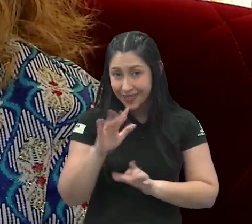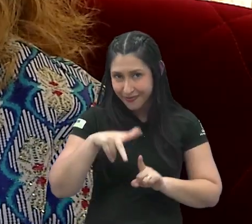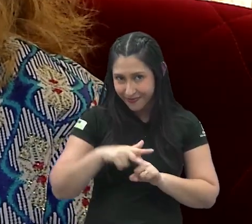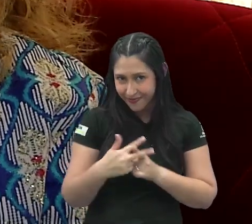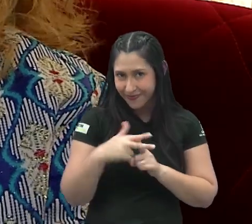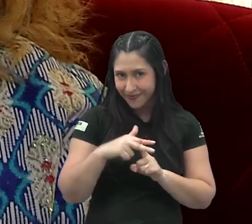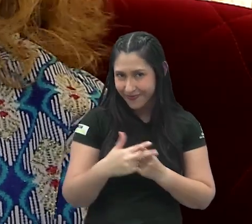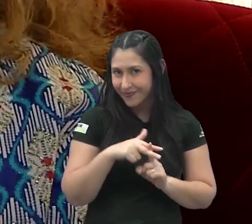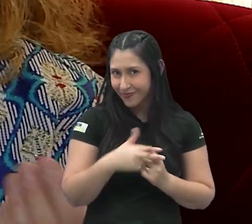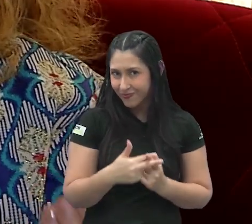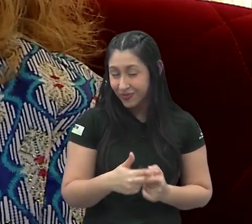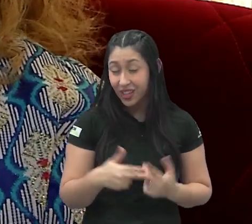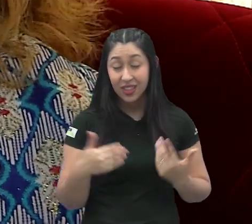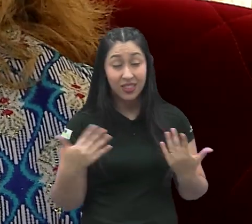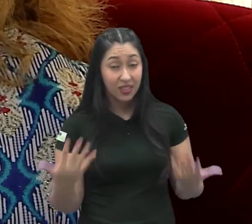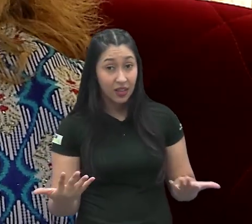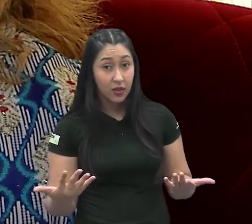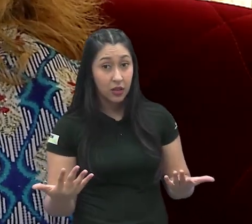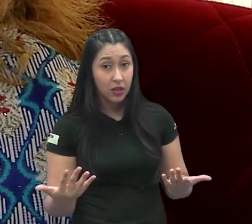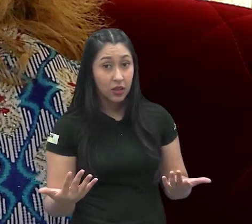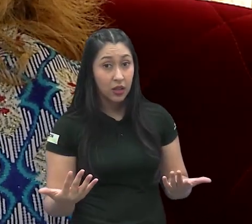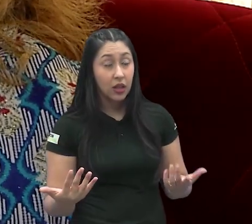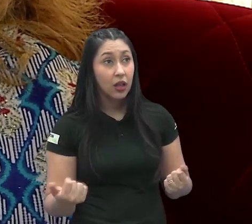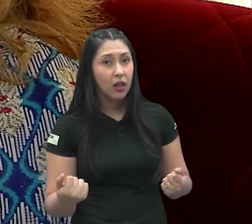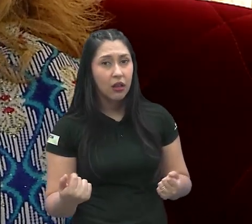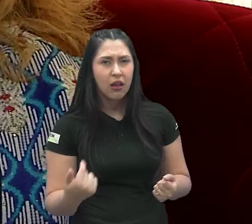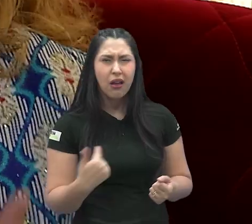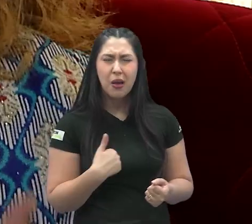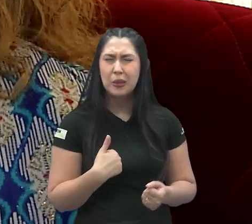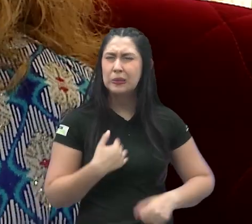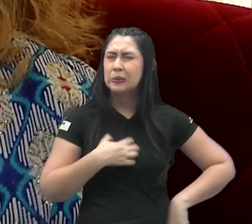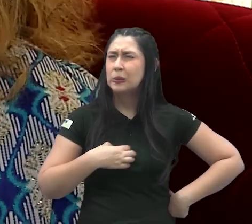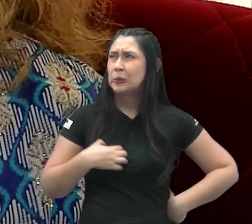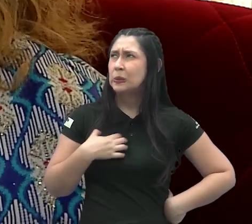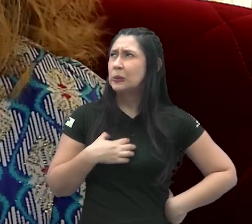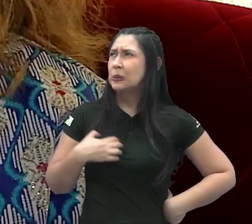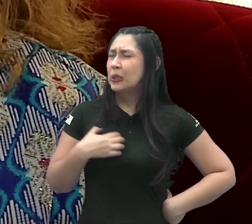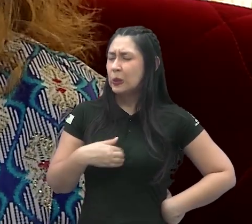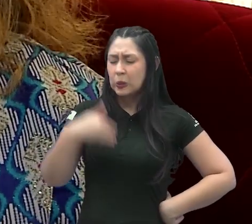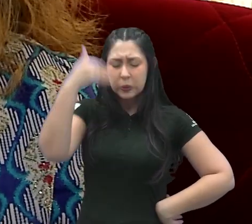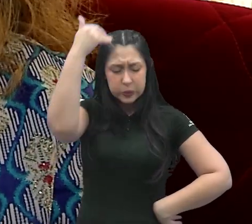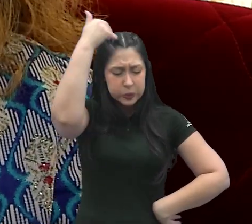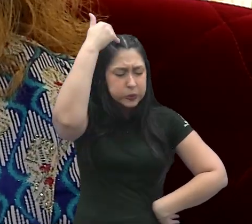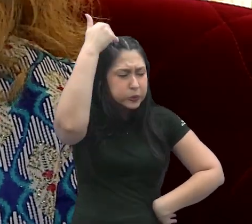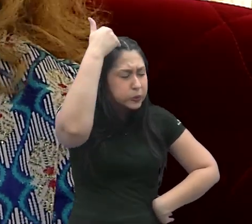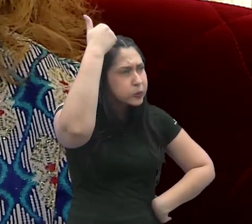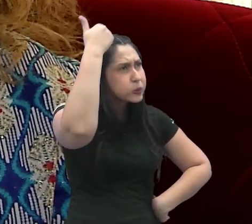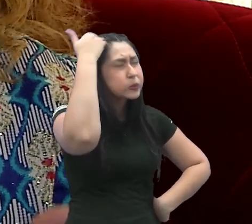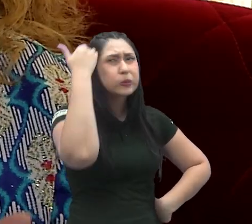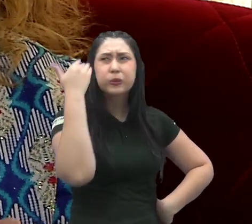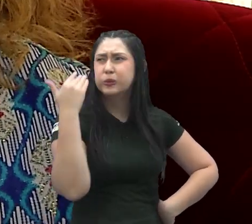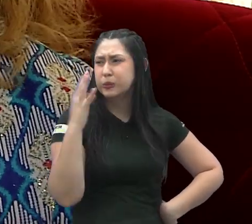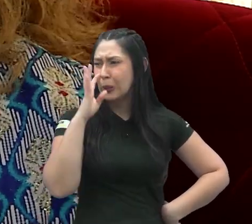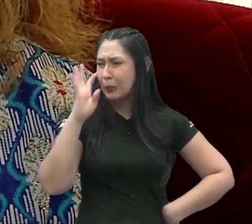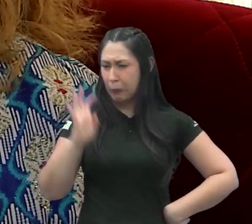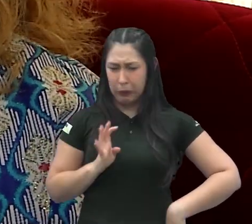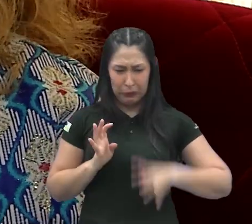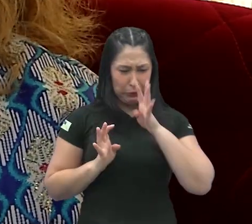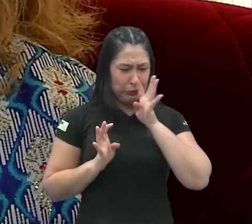os ajustes. E aí, ao invés de eu ficar remoendo culpa, e ficar